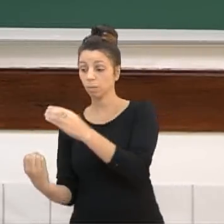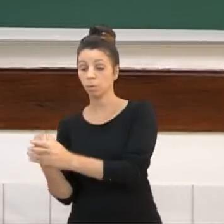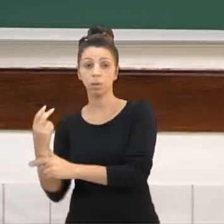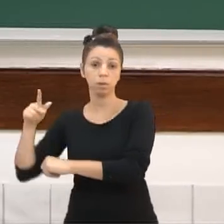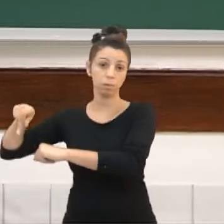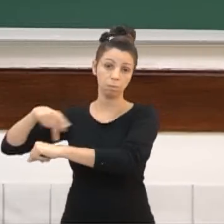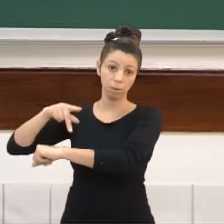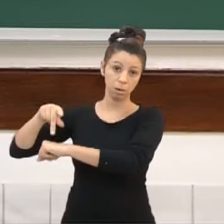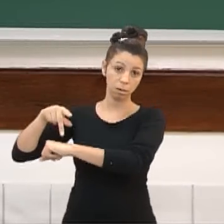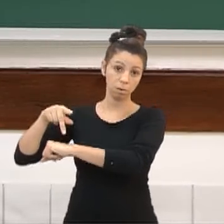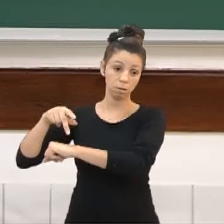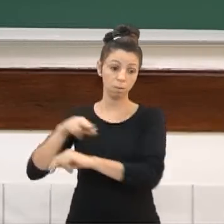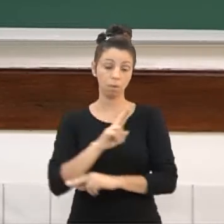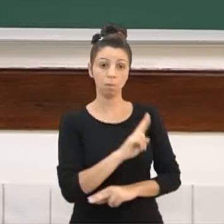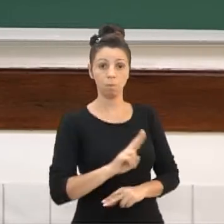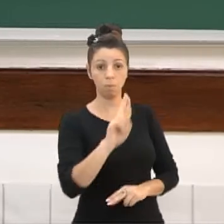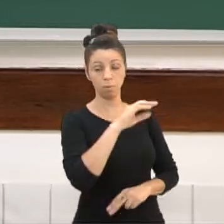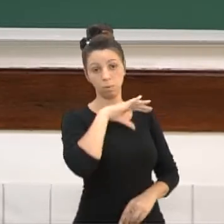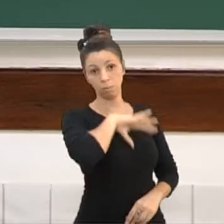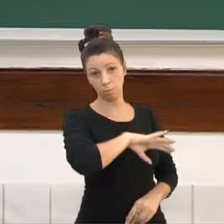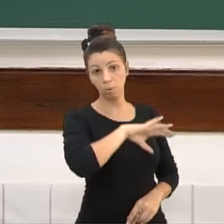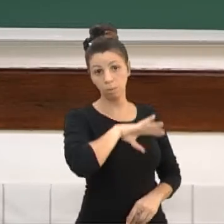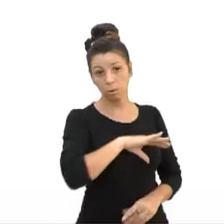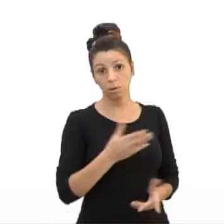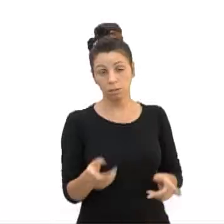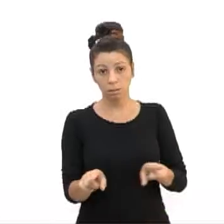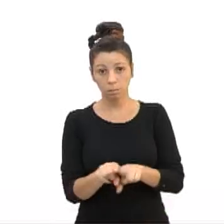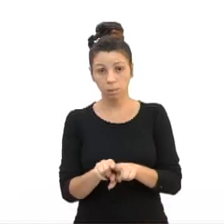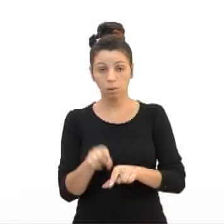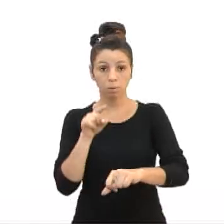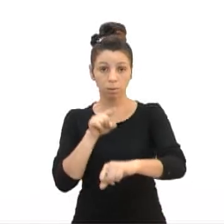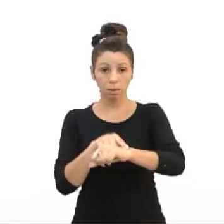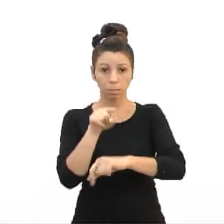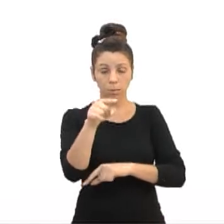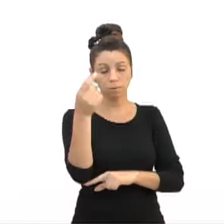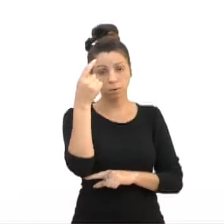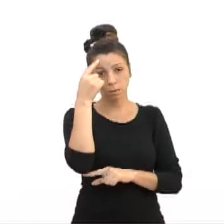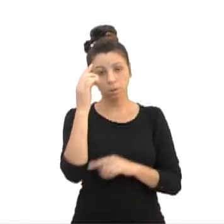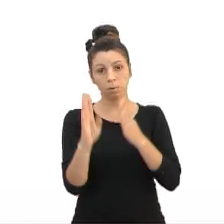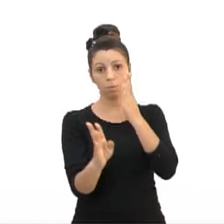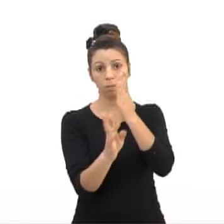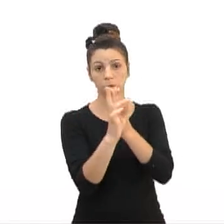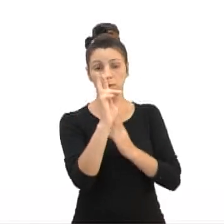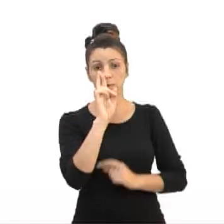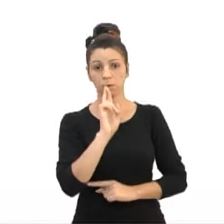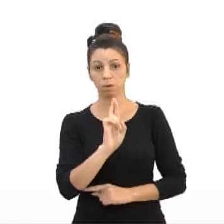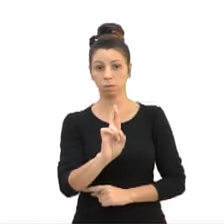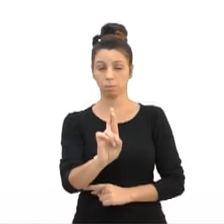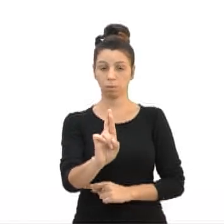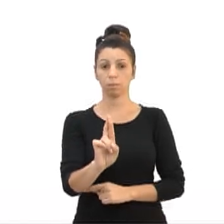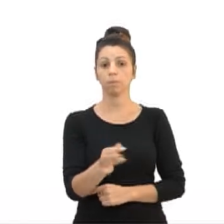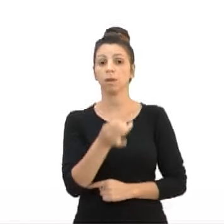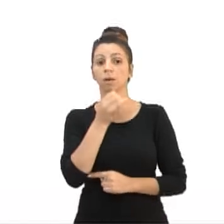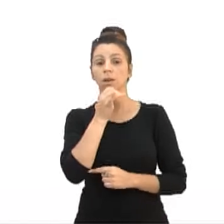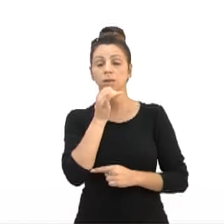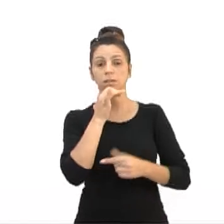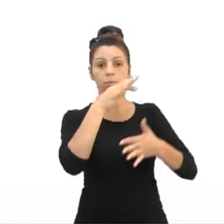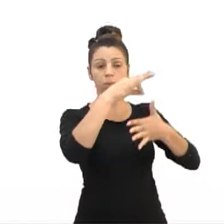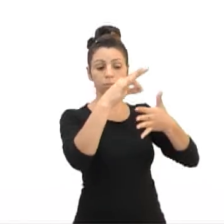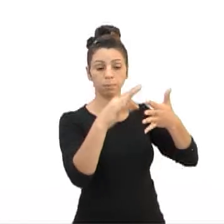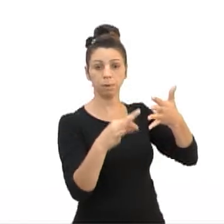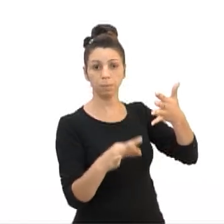fossem nossas, da língua portuguesa. Tá? Um tempo para vocês pensarem e fazer aí esse exercício citando exemplos de